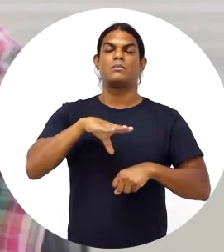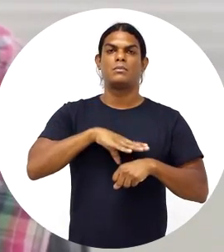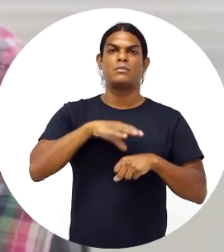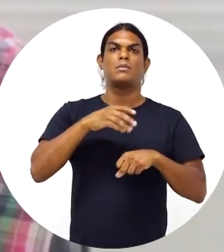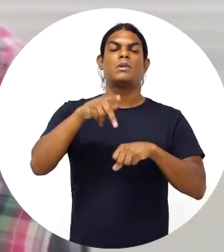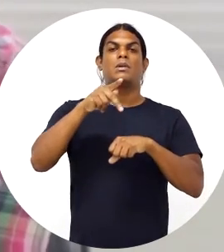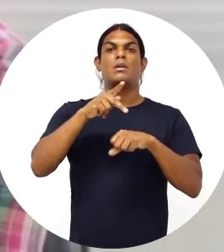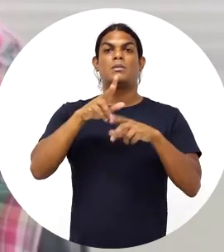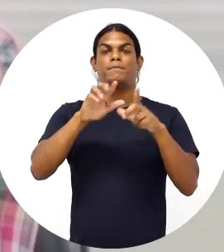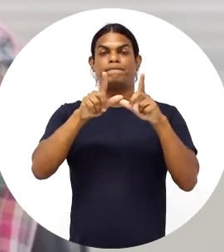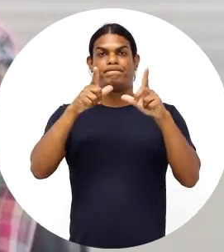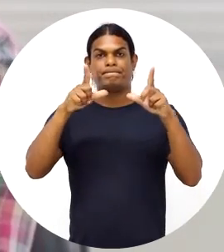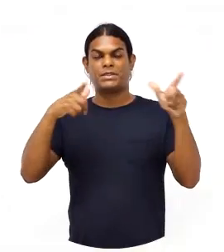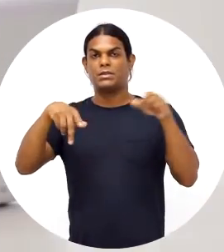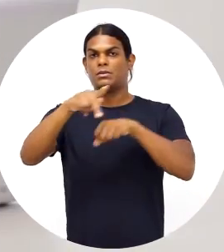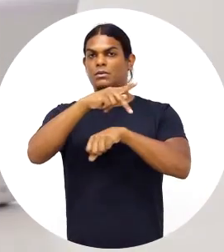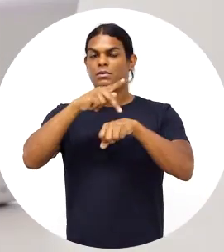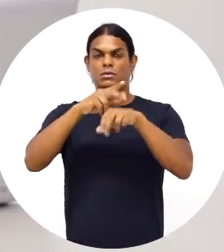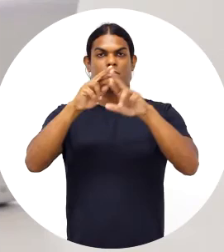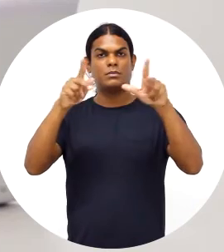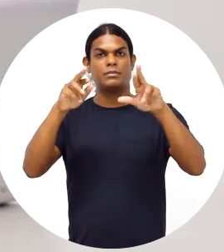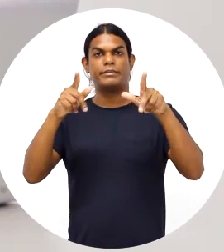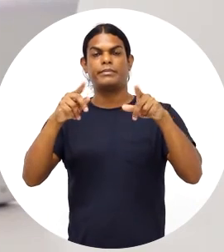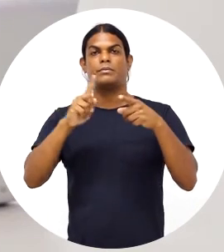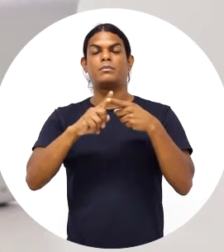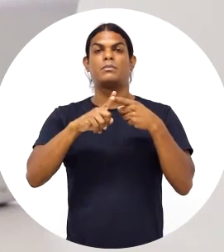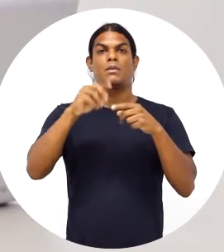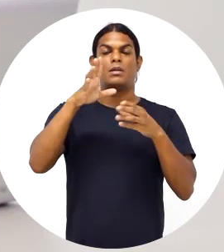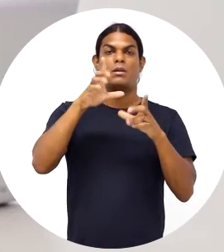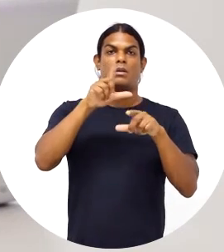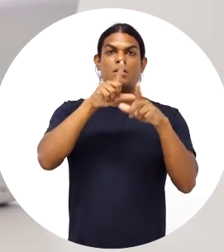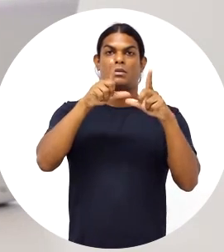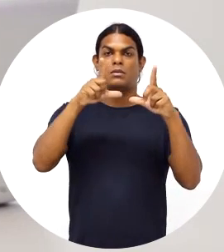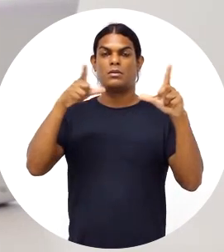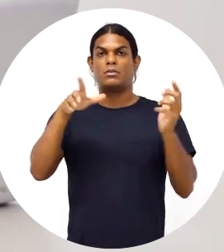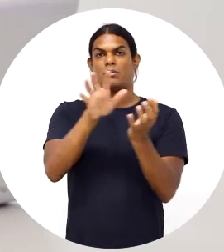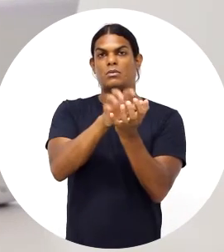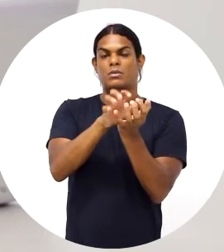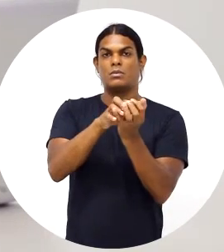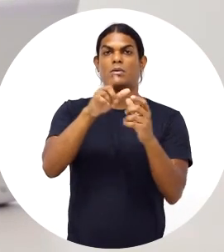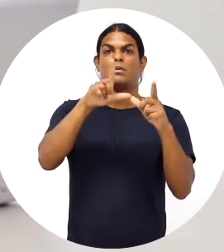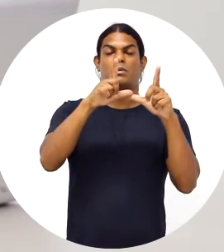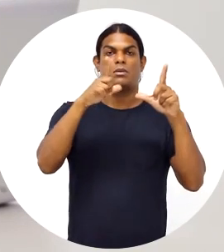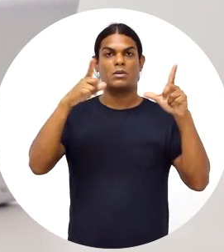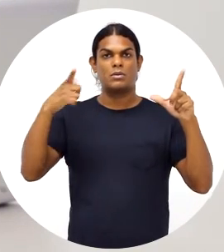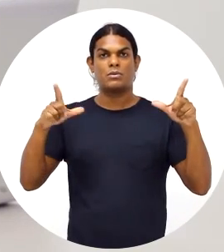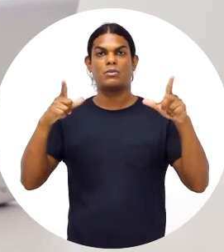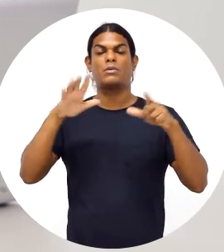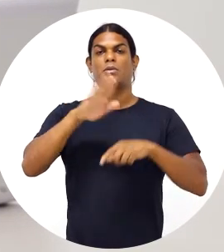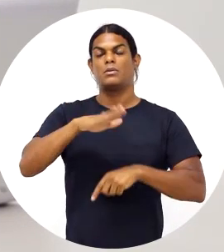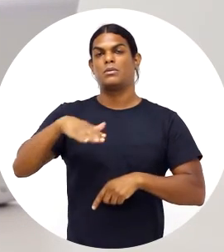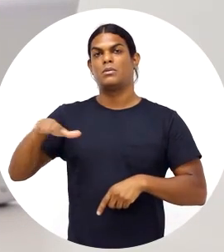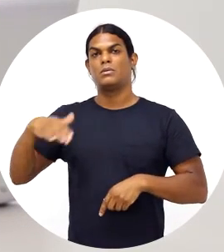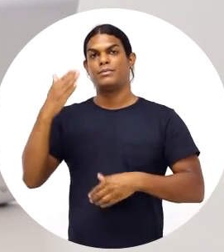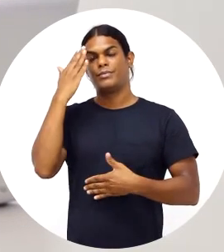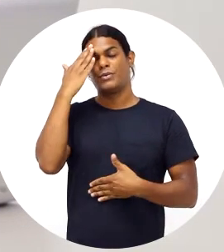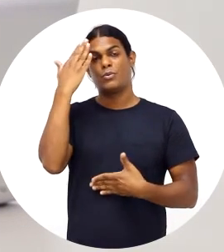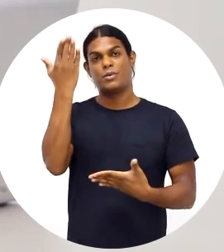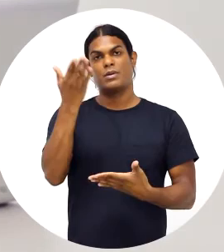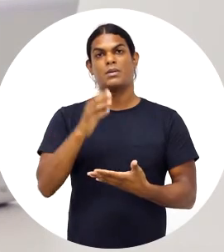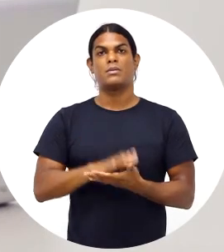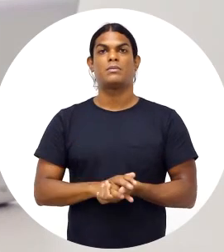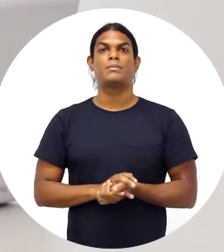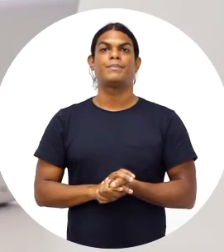estrangeira, pernambucana e infanto-juvenil. Feito isso, eu só tenho a agradecer a sua atenção e